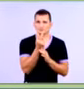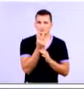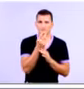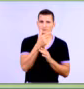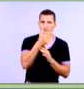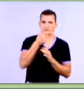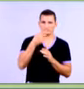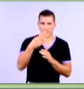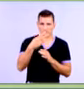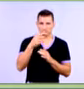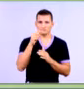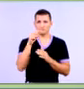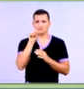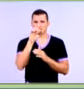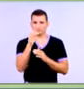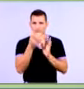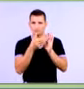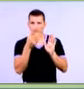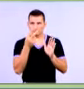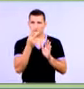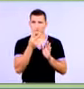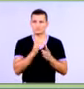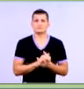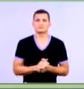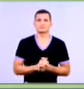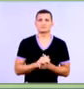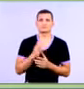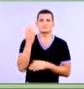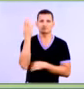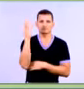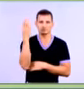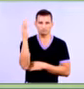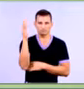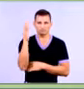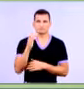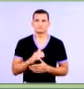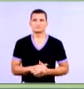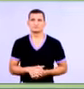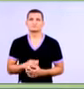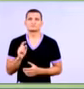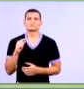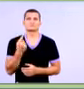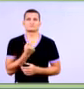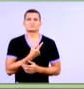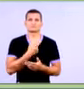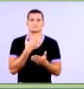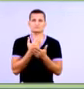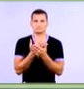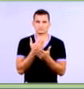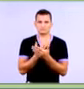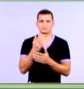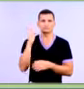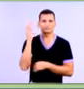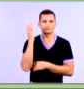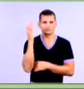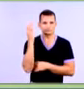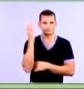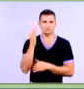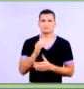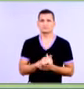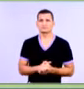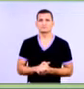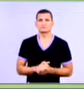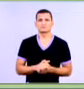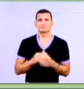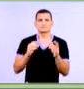elementos. Bom, árvore, né? Quando nós estudamos árvore, nós estudamos ela com